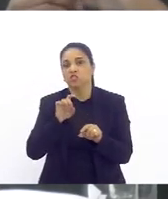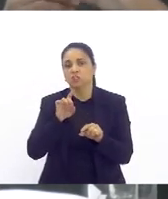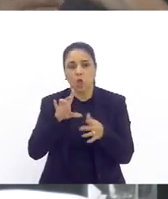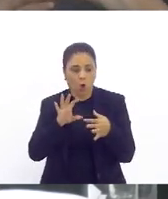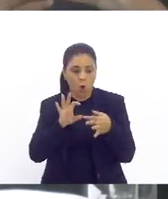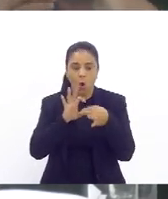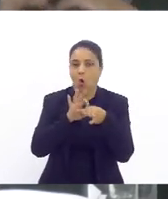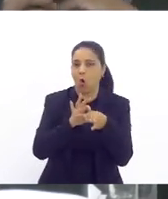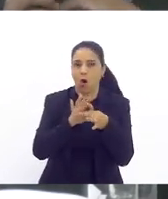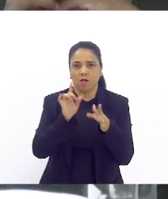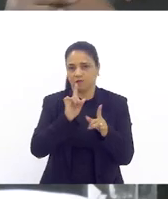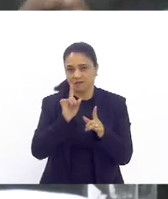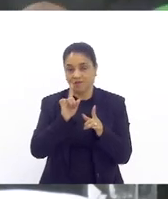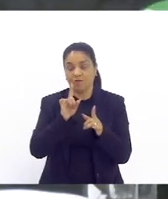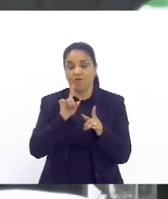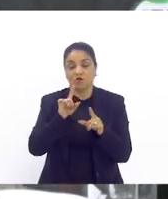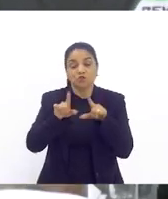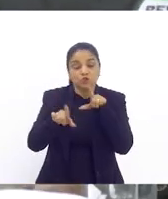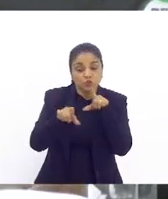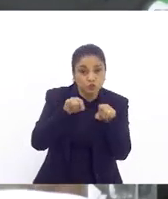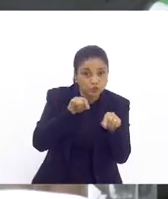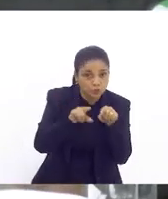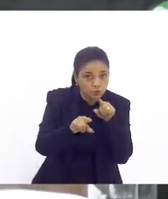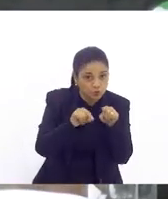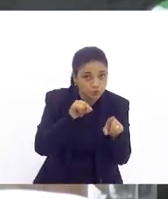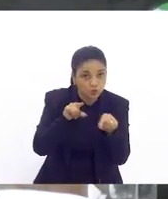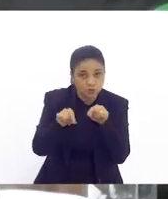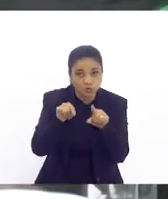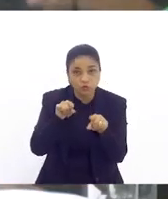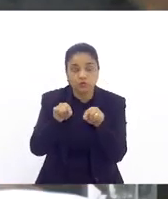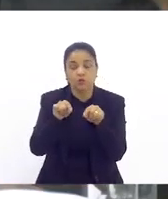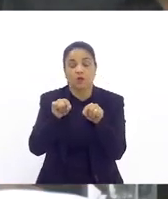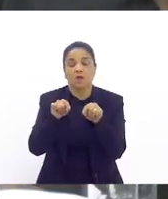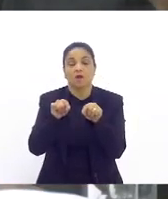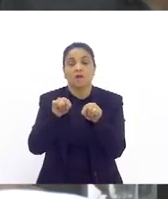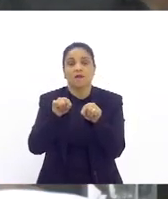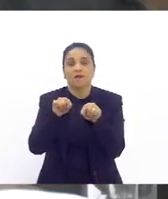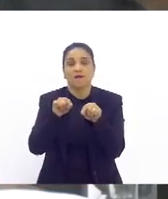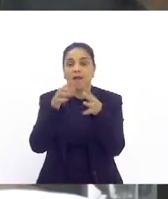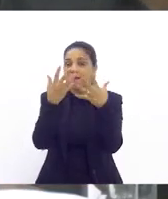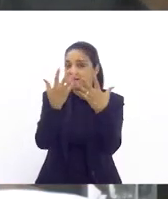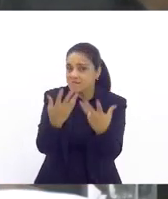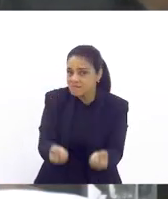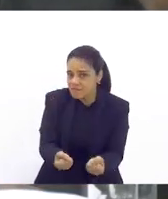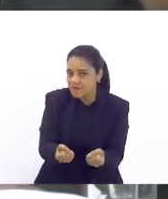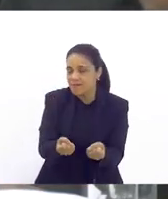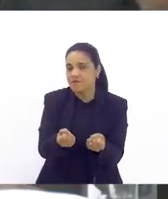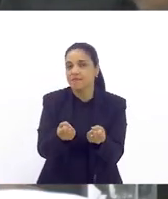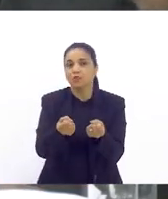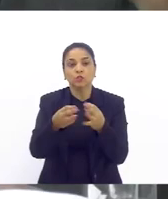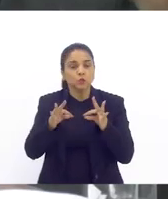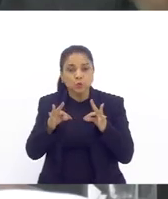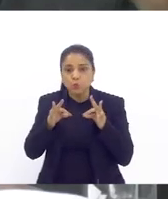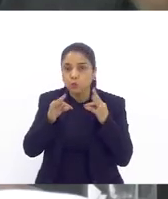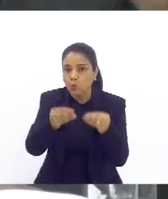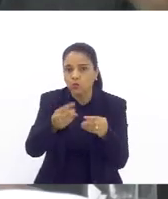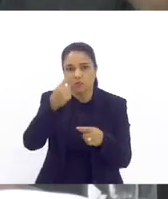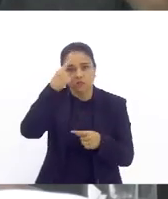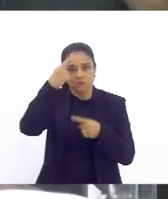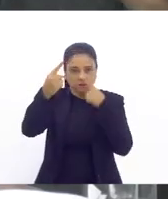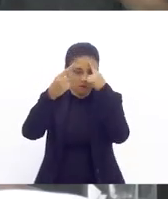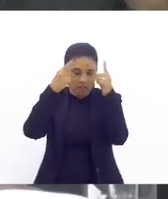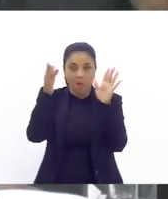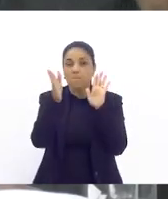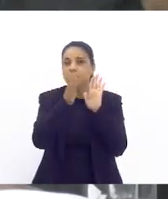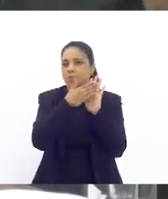corrente foi foram Sim absorvidas todas as ideias todas as